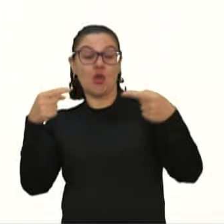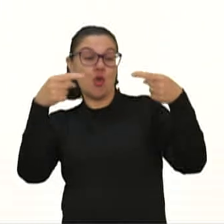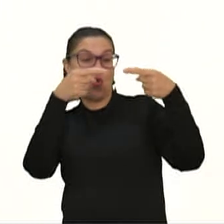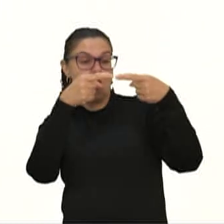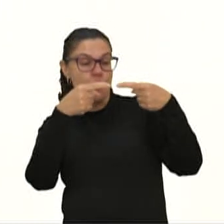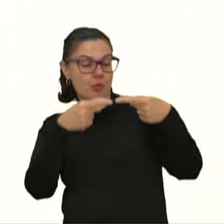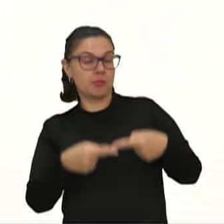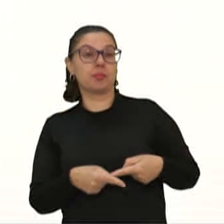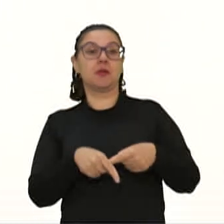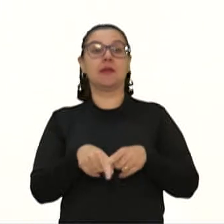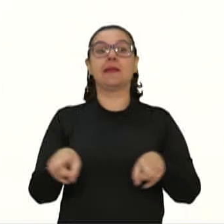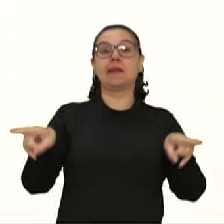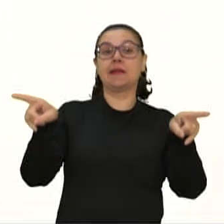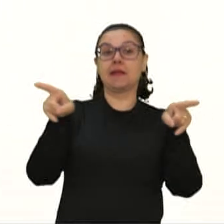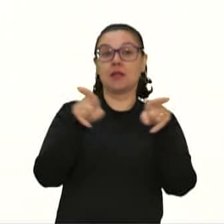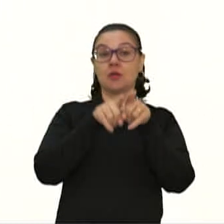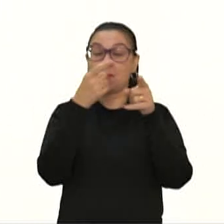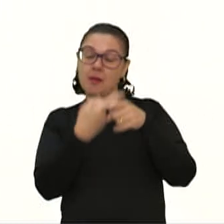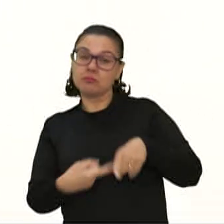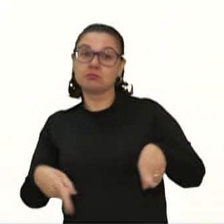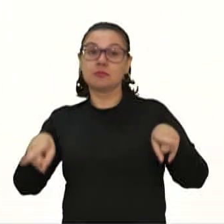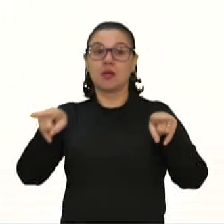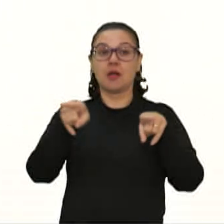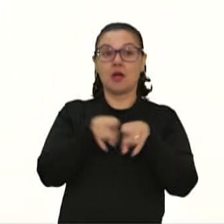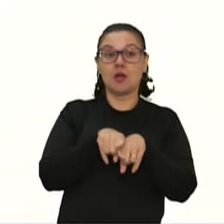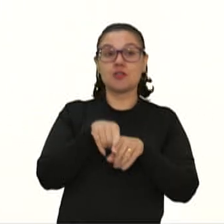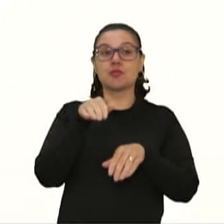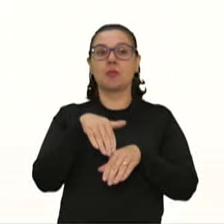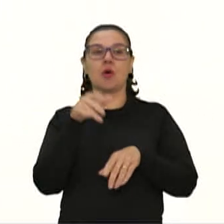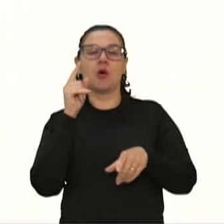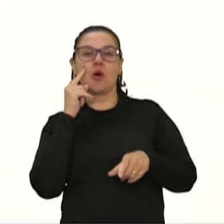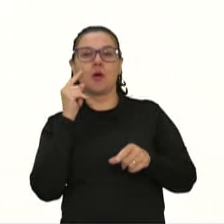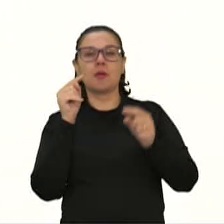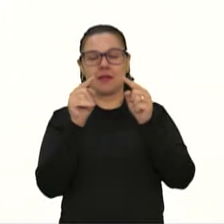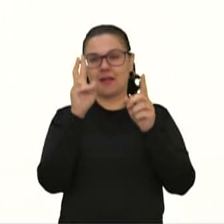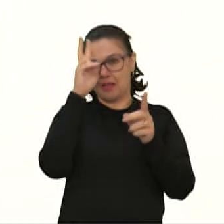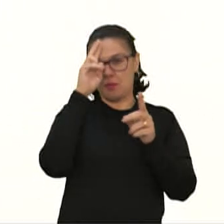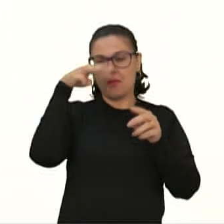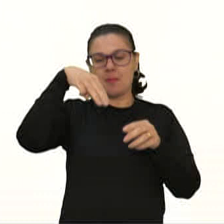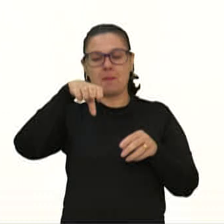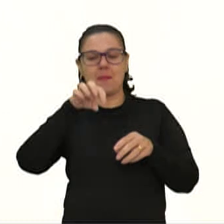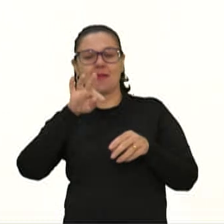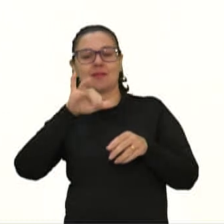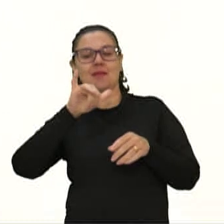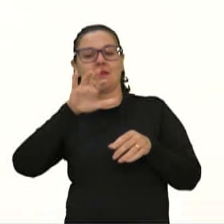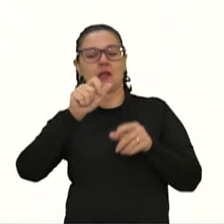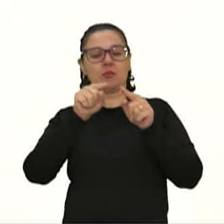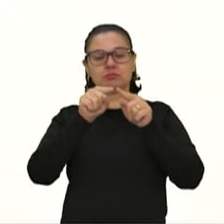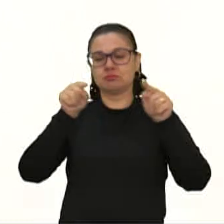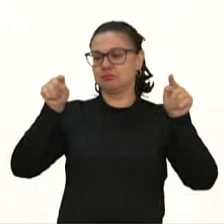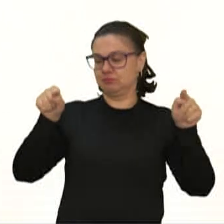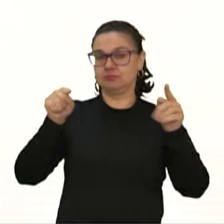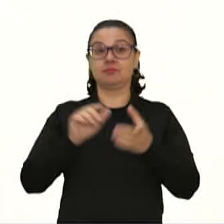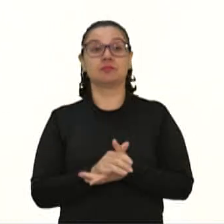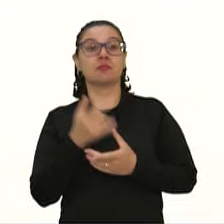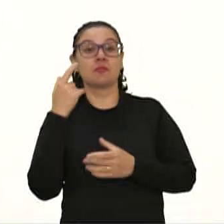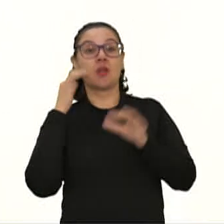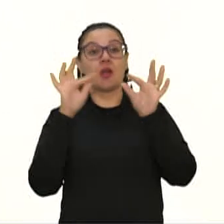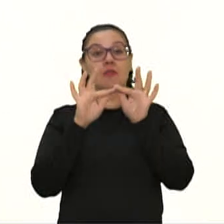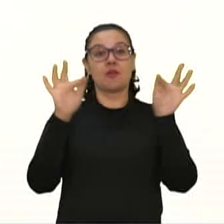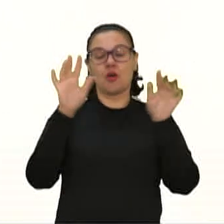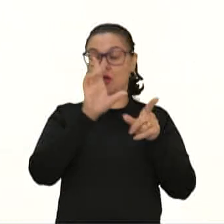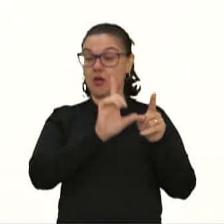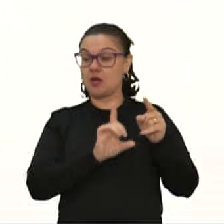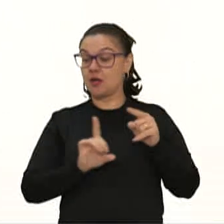clássicas, o predomínio das redondilhas, maior e menor, um metro clássico, né? Eu trouxe para vocês aqui, ó, à